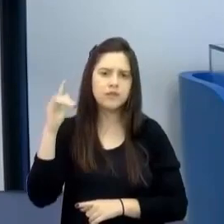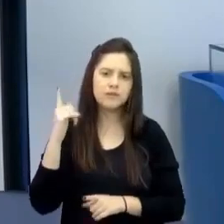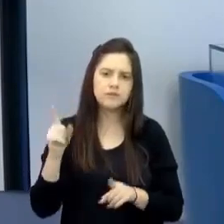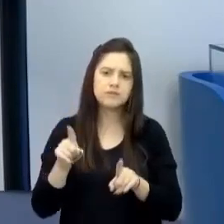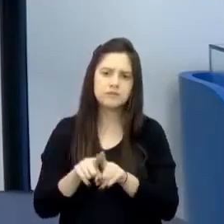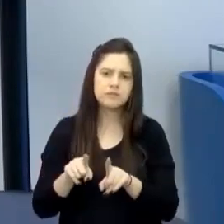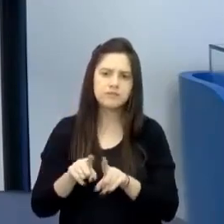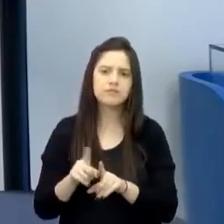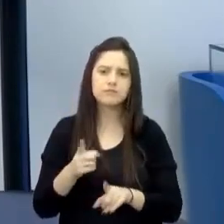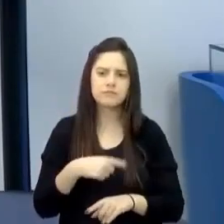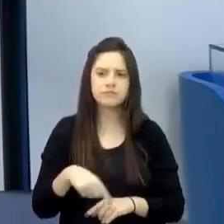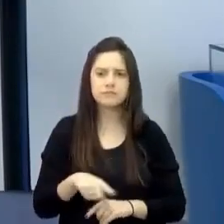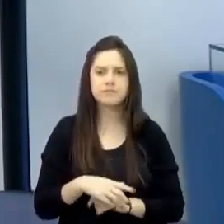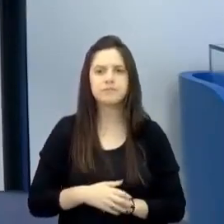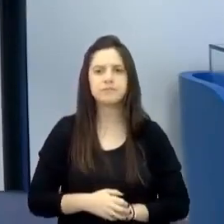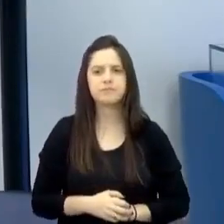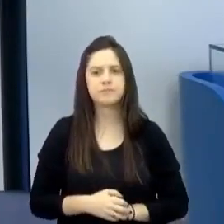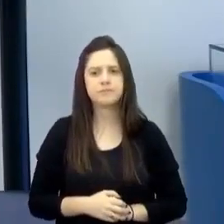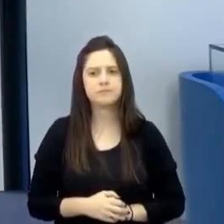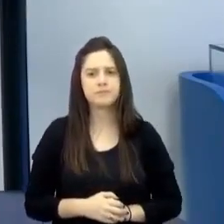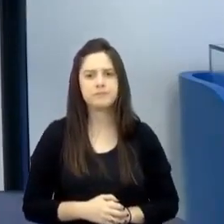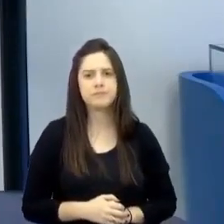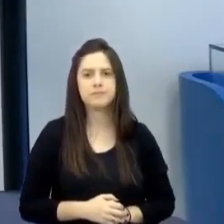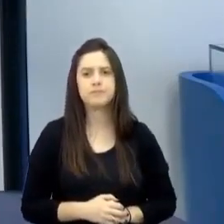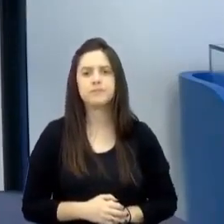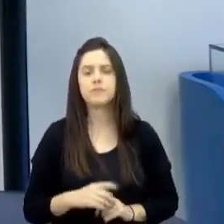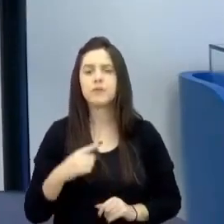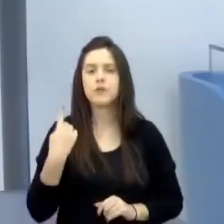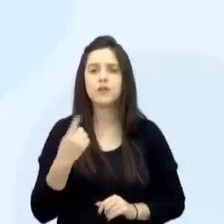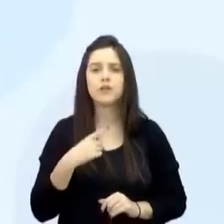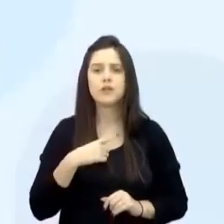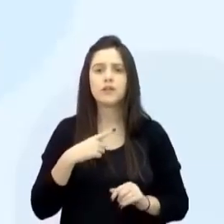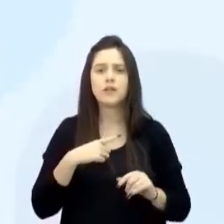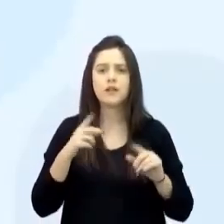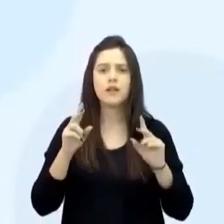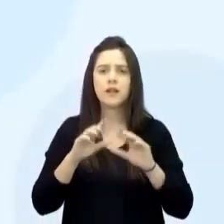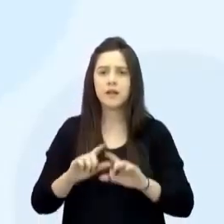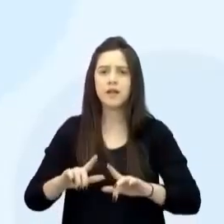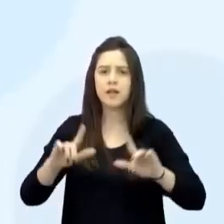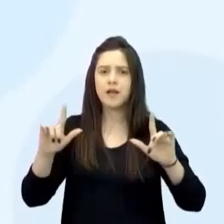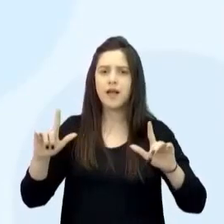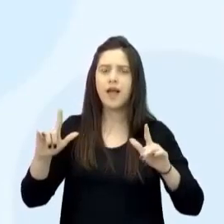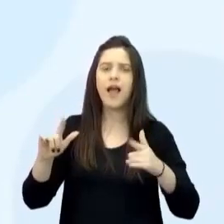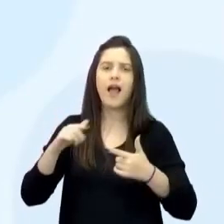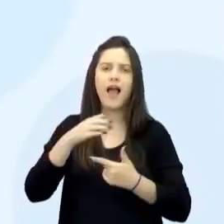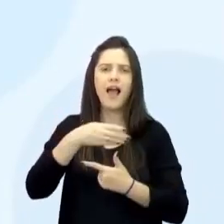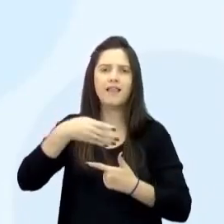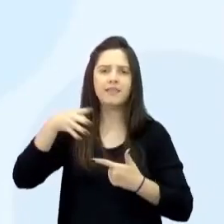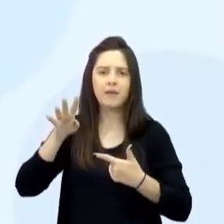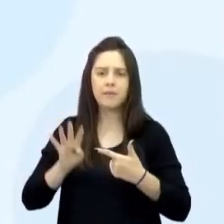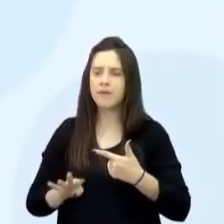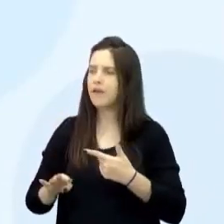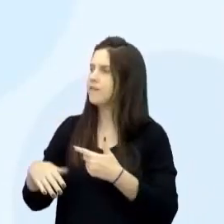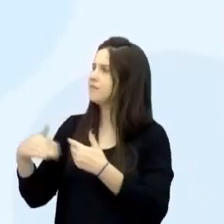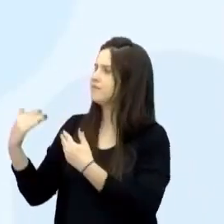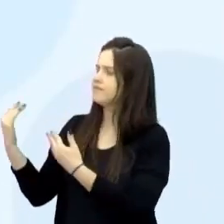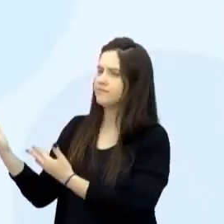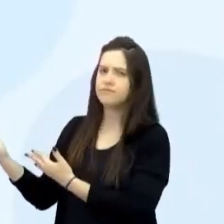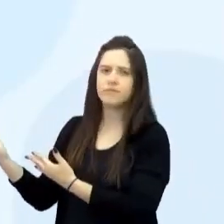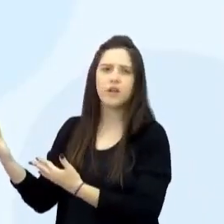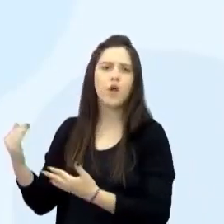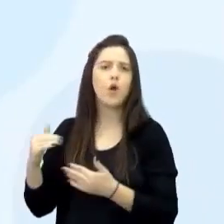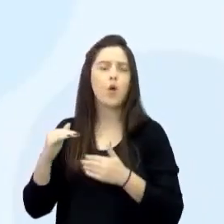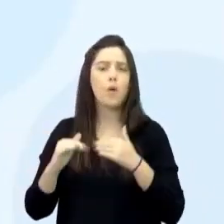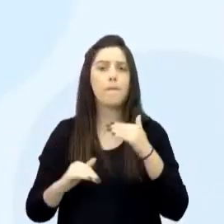em nós, né? Então aqui nós temos uma tabela representando para nós aí o processo de